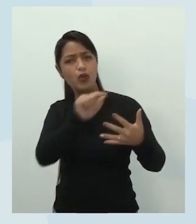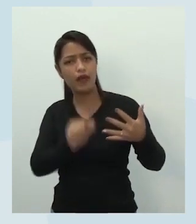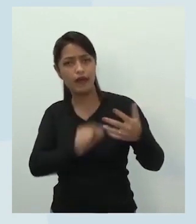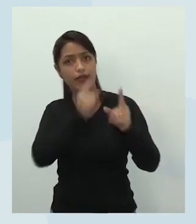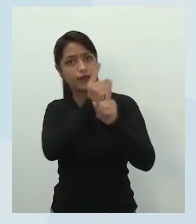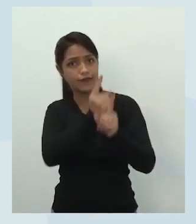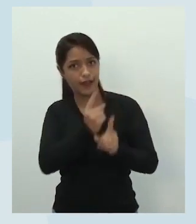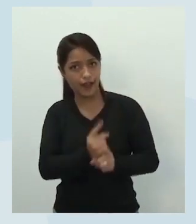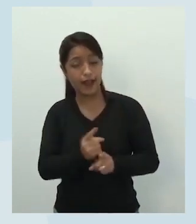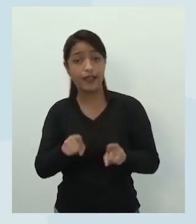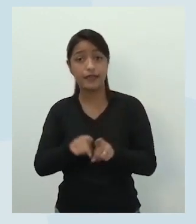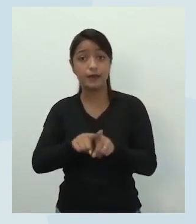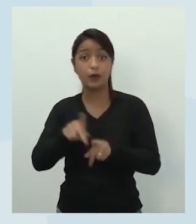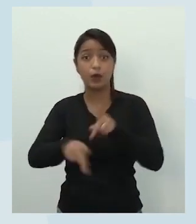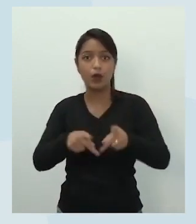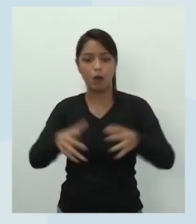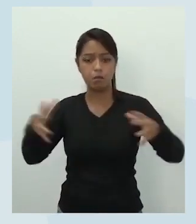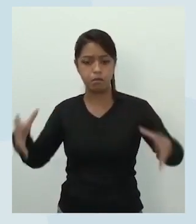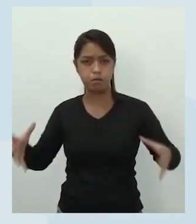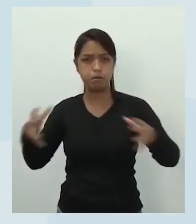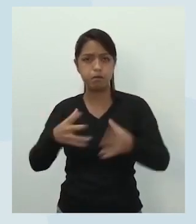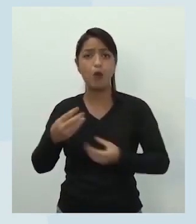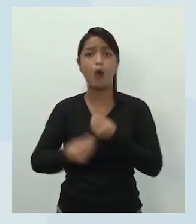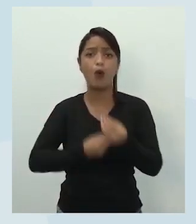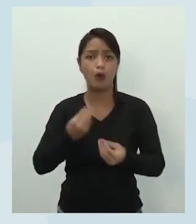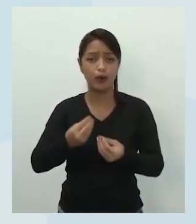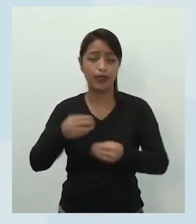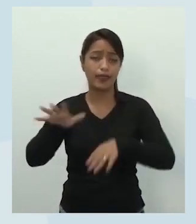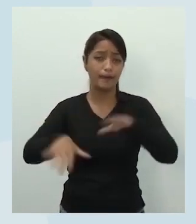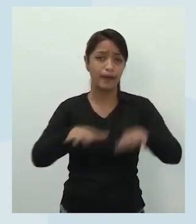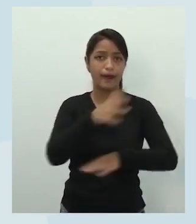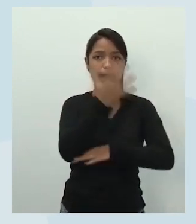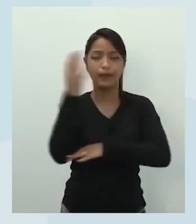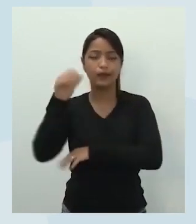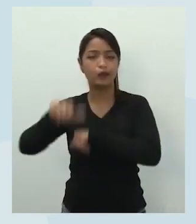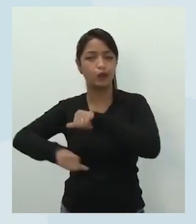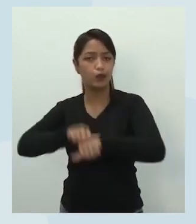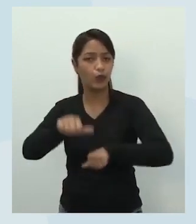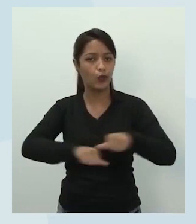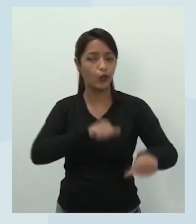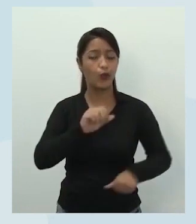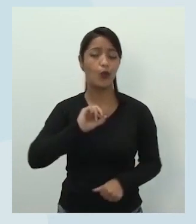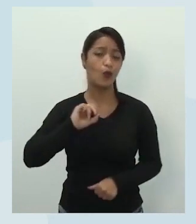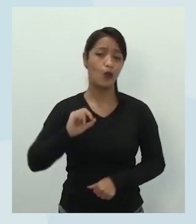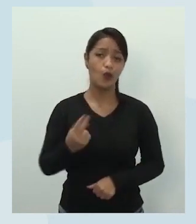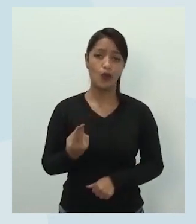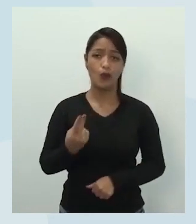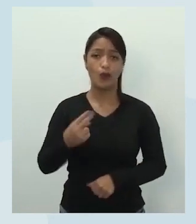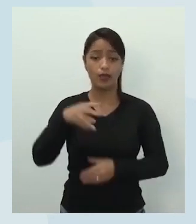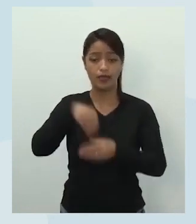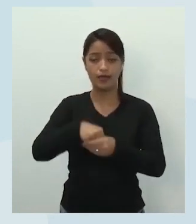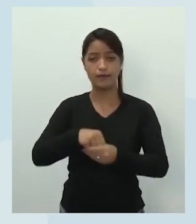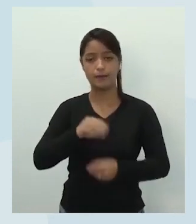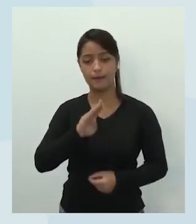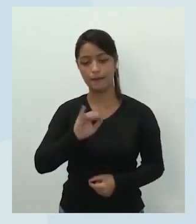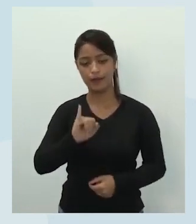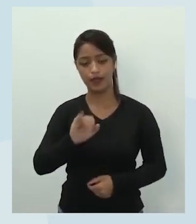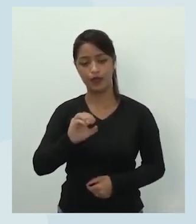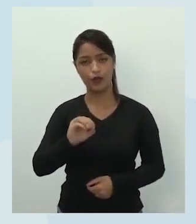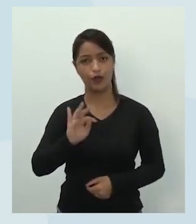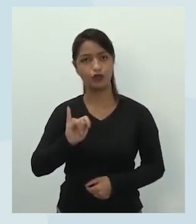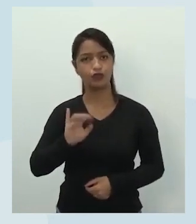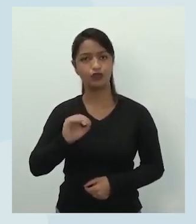na densidade, em razão de mudanças ambientais ou de alterações nos fatores bióticos, com base